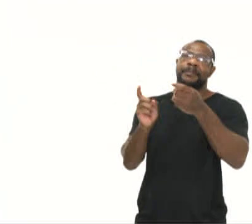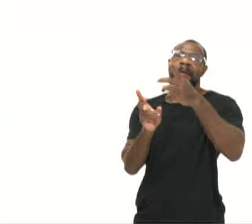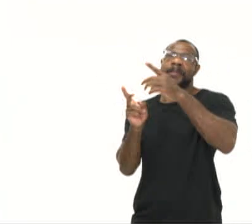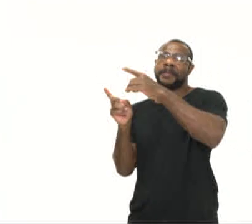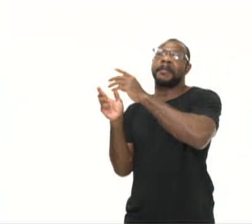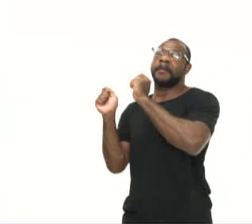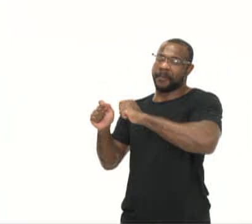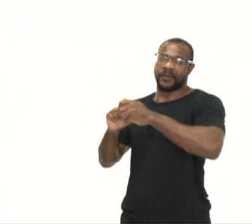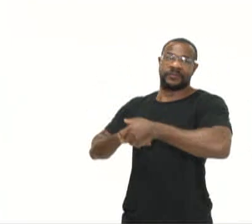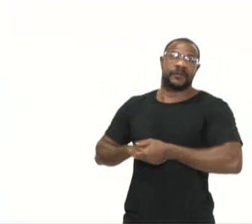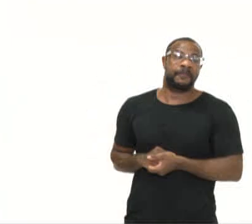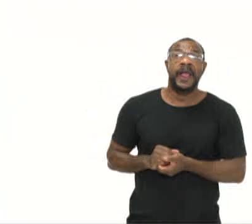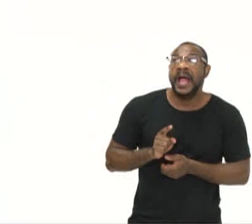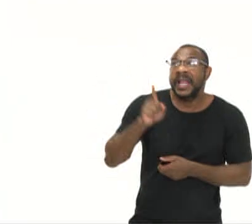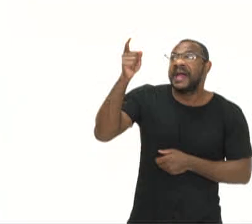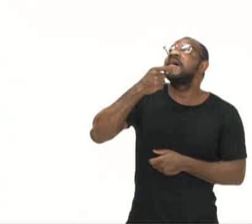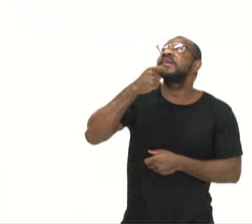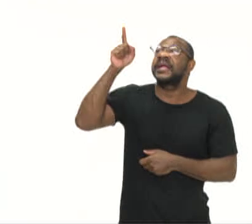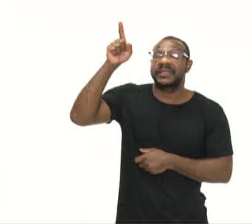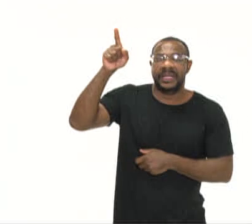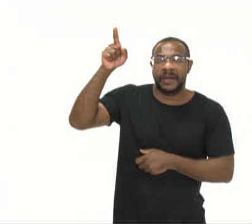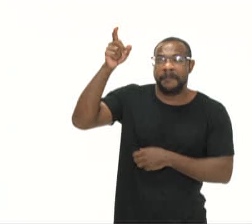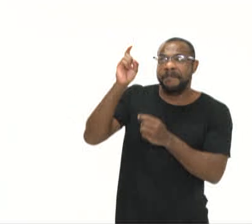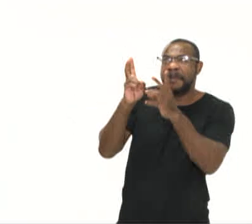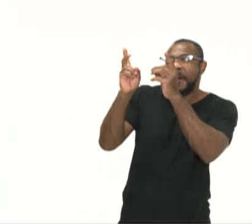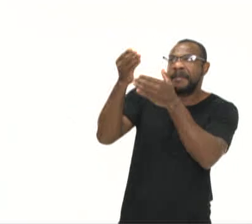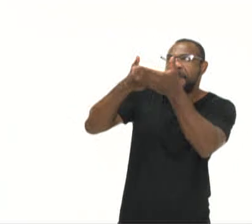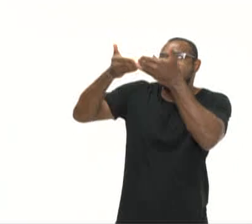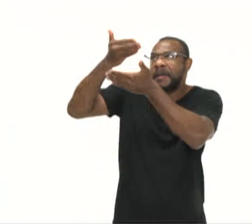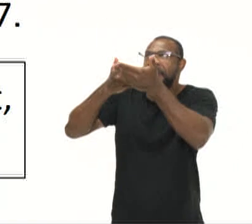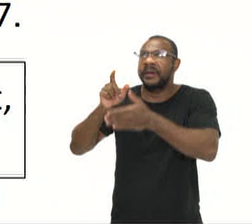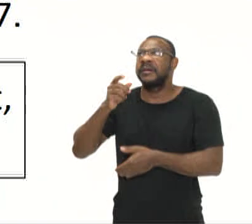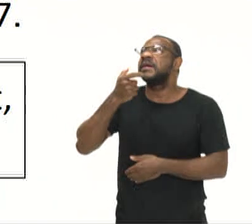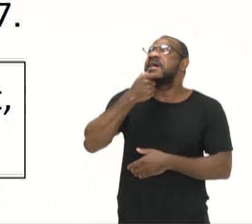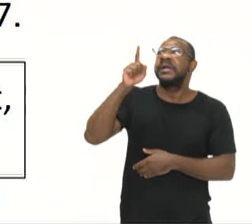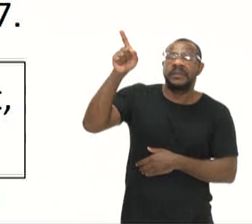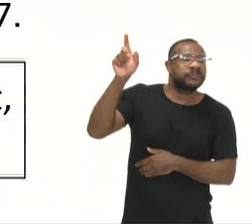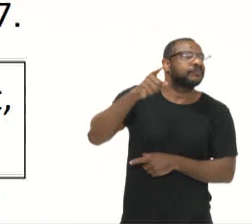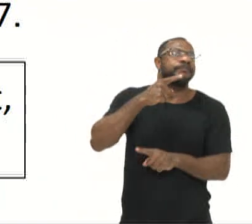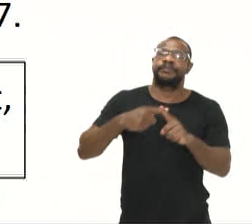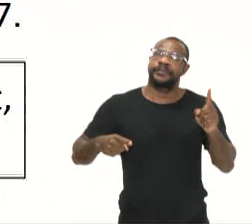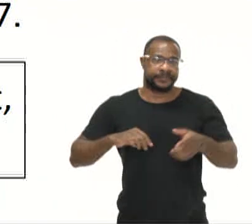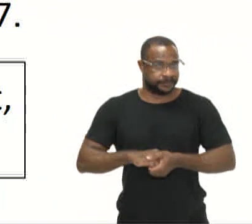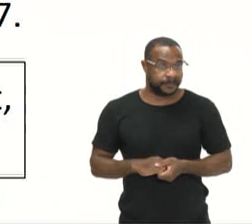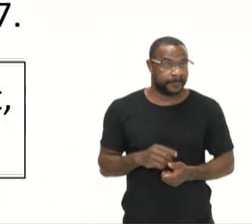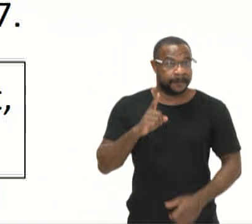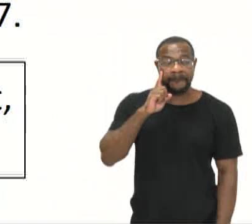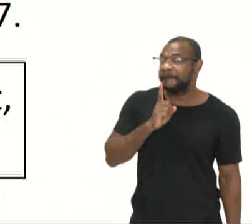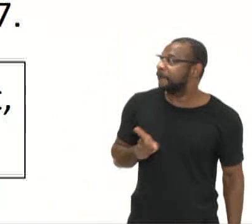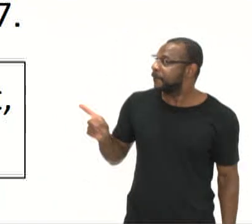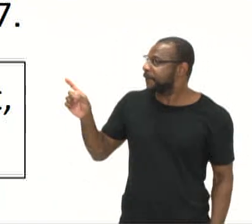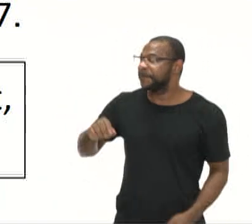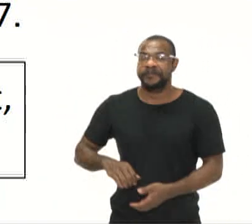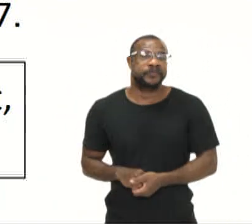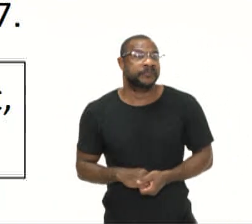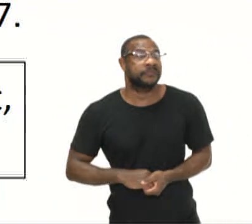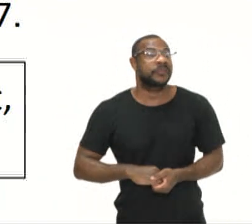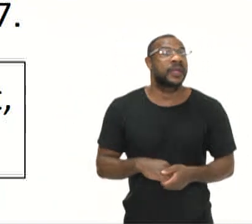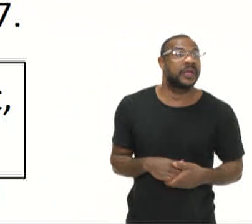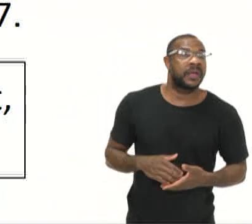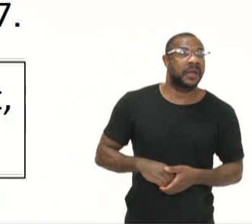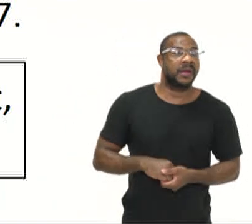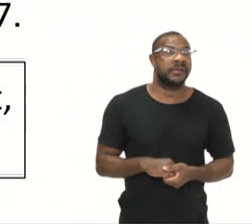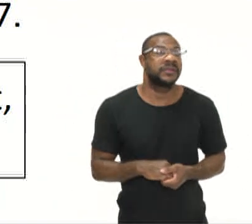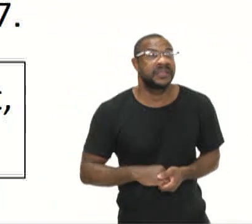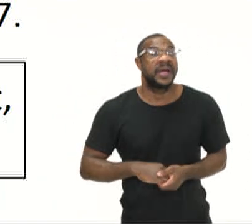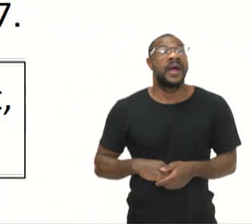seriam considerados inimigos da França. Napoleão deixou bem claro isso. E, mesmo com o bloqueio, os